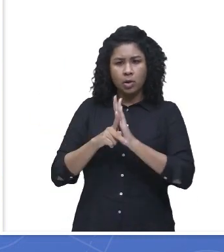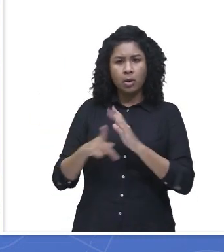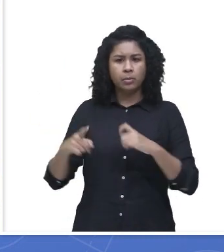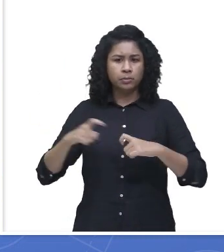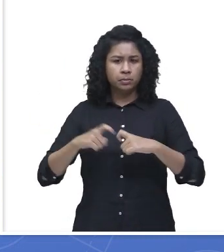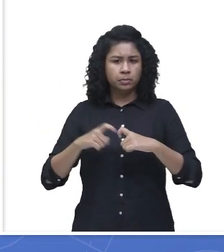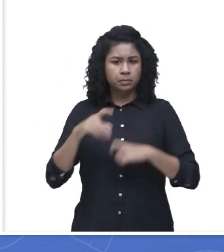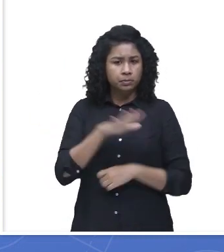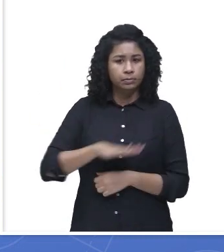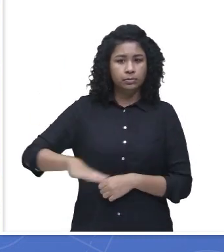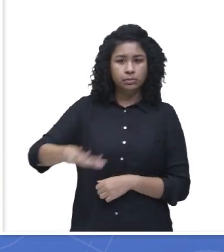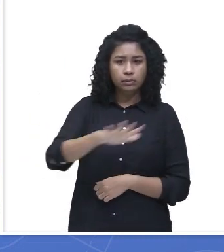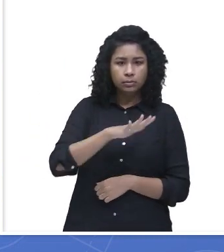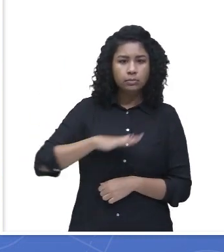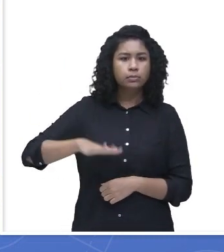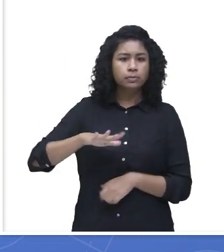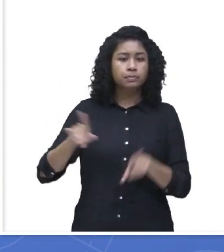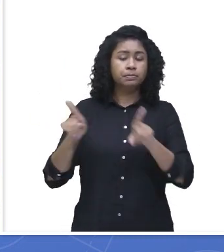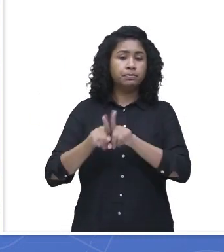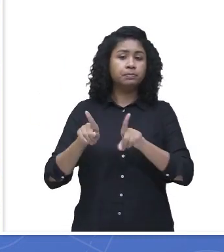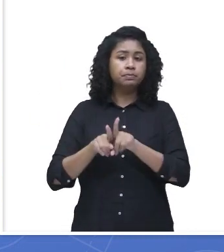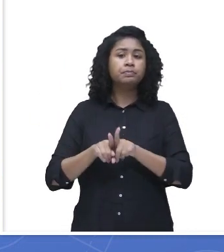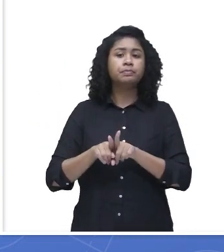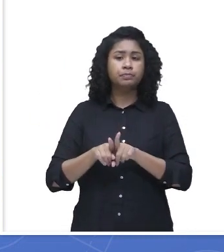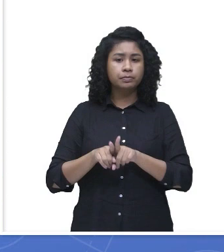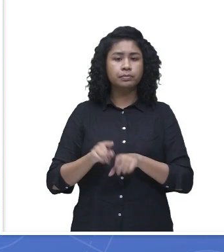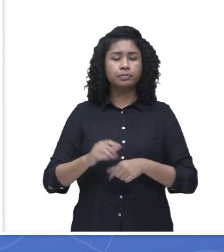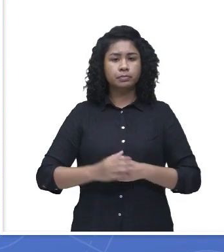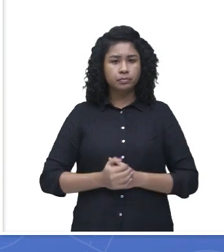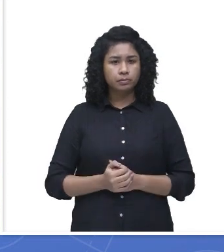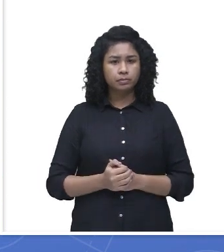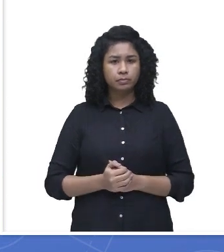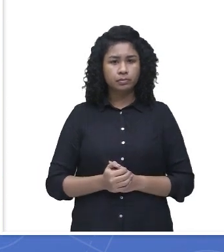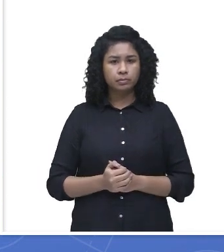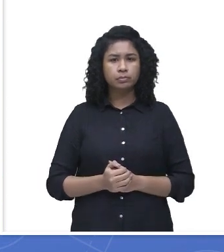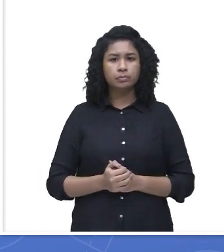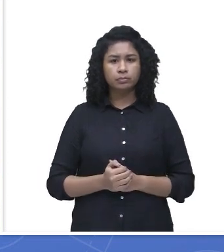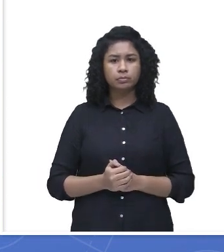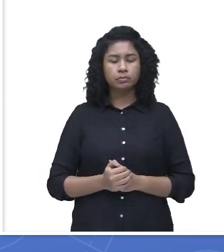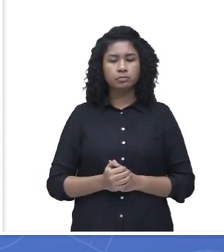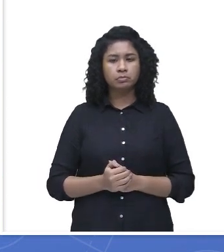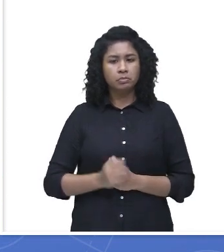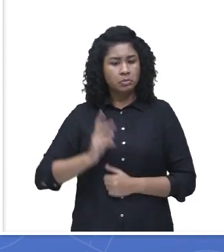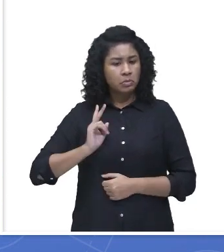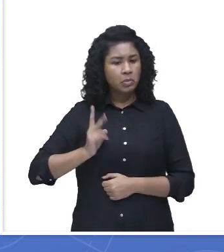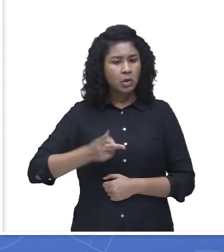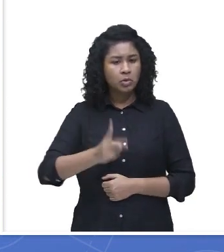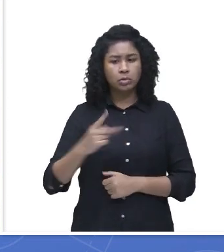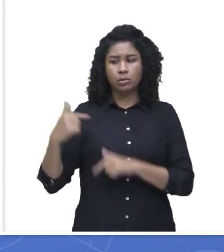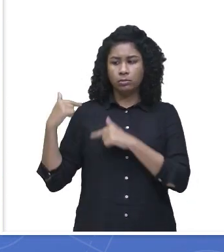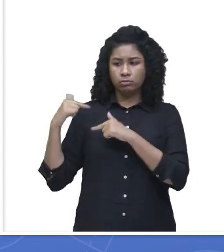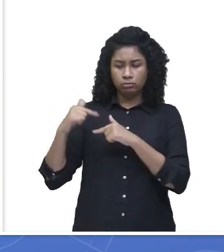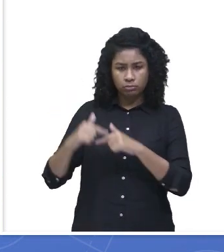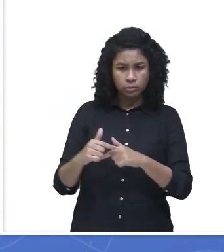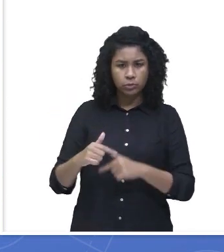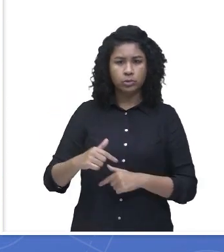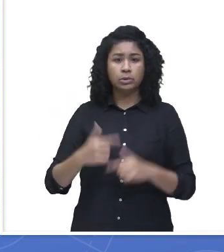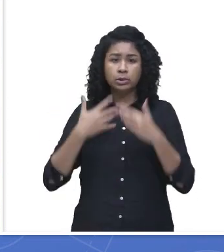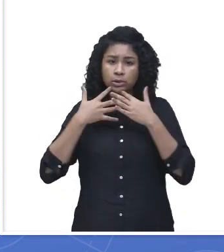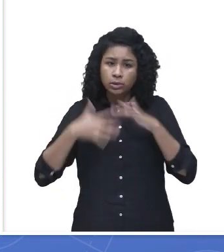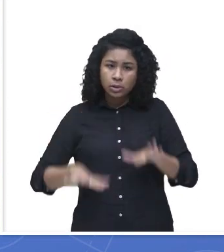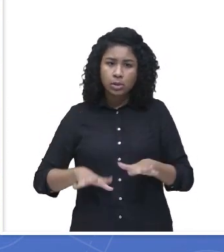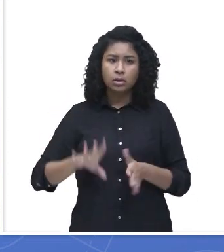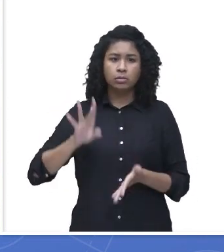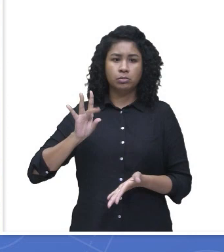medicina, ele ainda está ligado tanto na forma como nos ideais, ao realismo e ao naturalismo, certo?